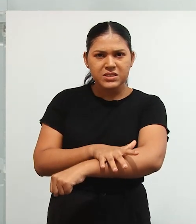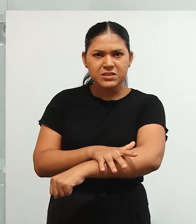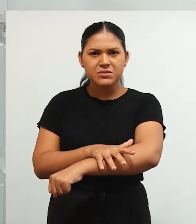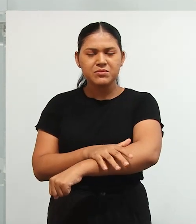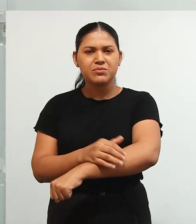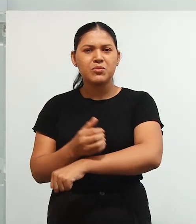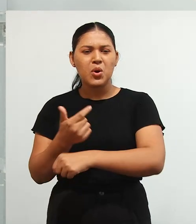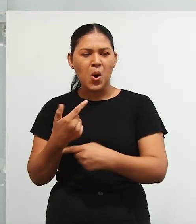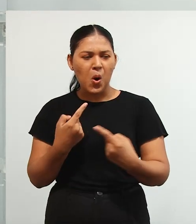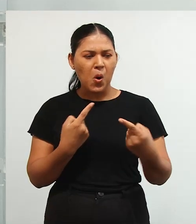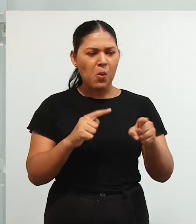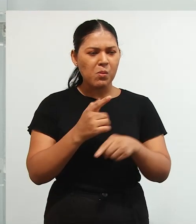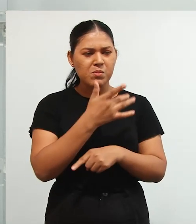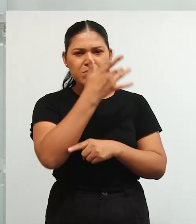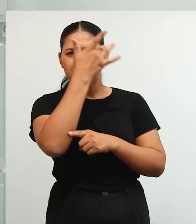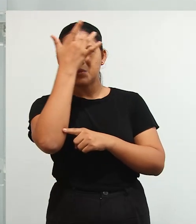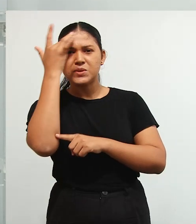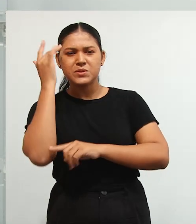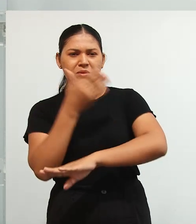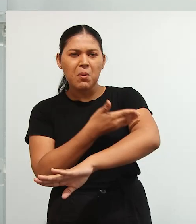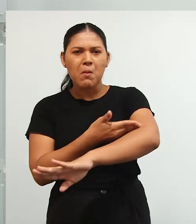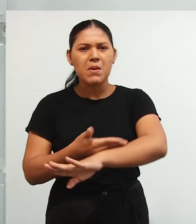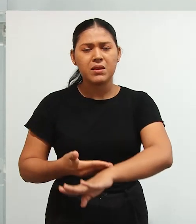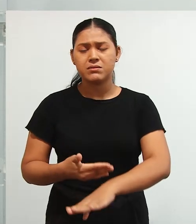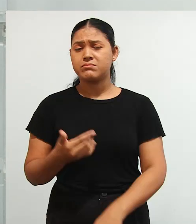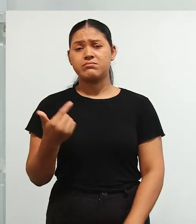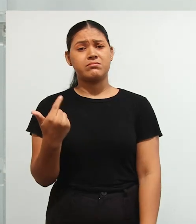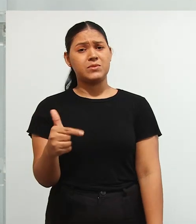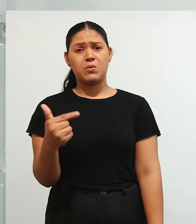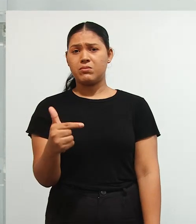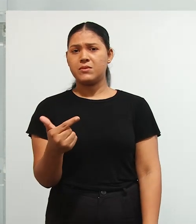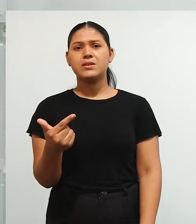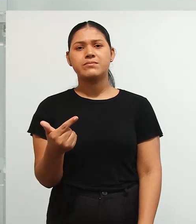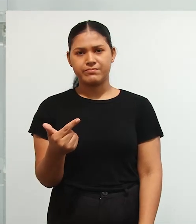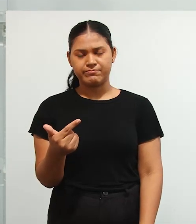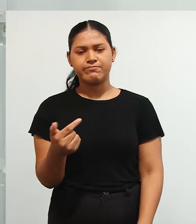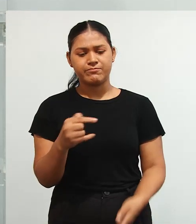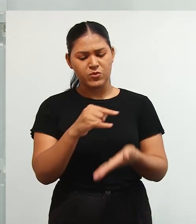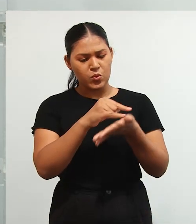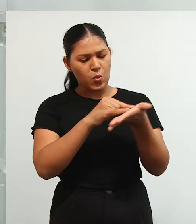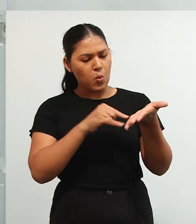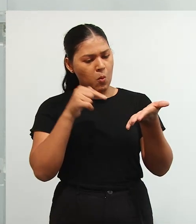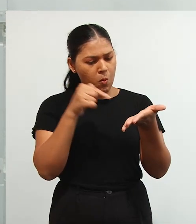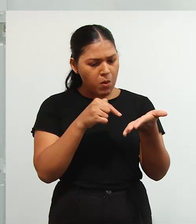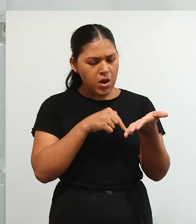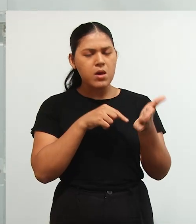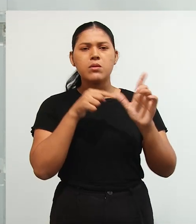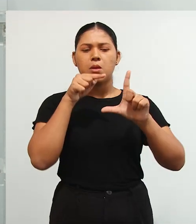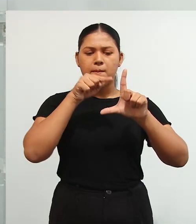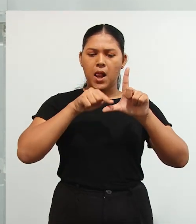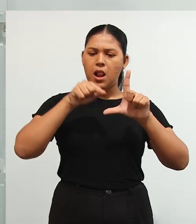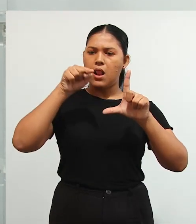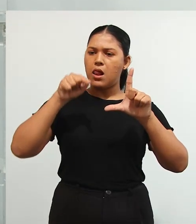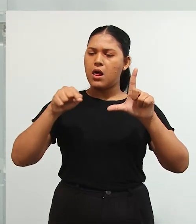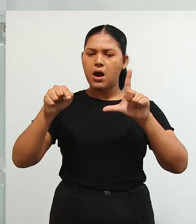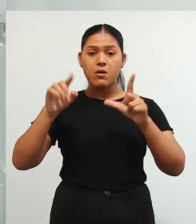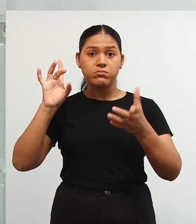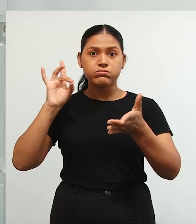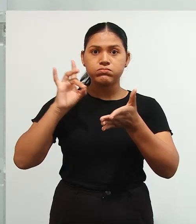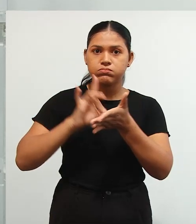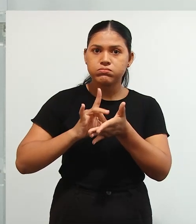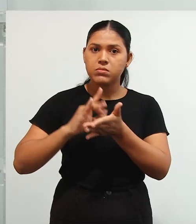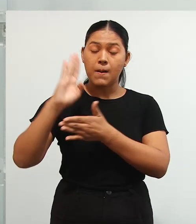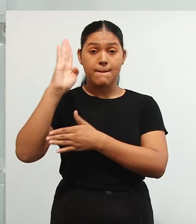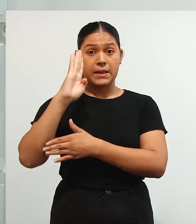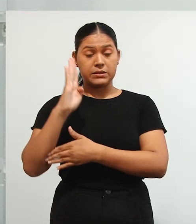das hierarquias? São estruturas de poder. Então, dados os dados oficiais com os quais o Brasil